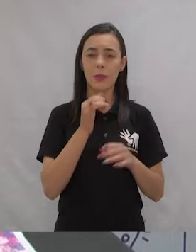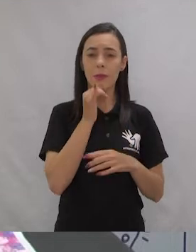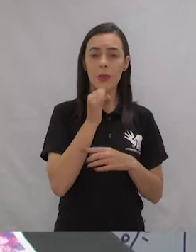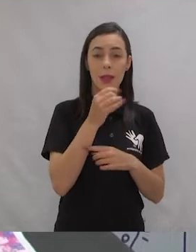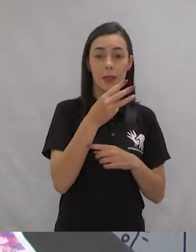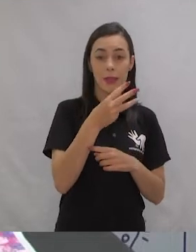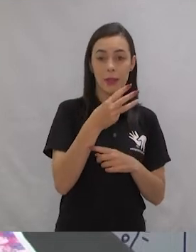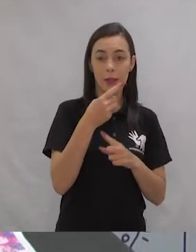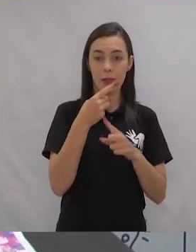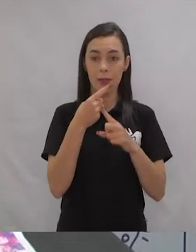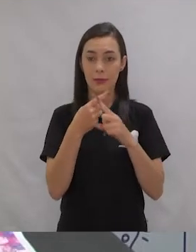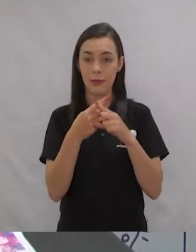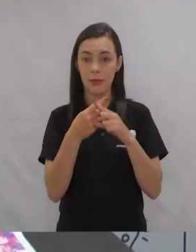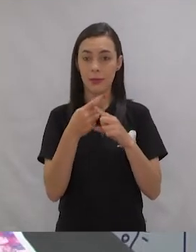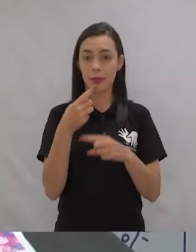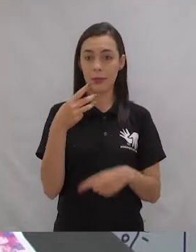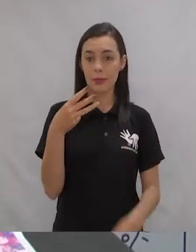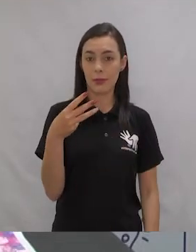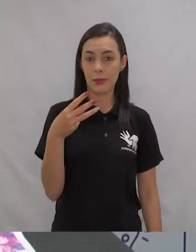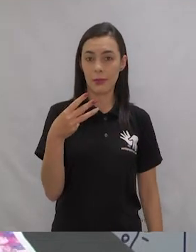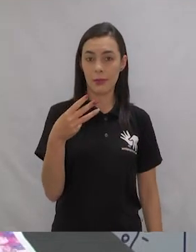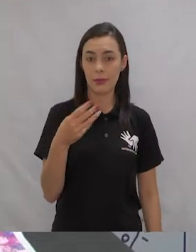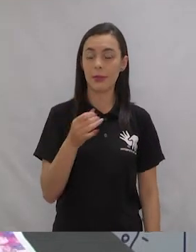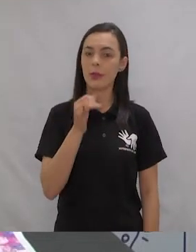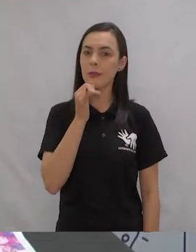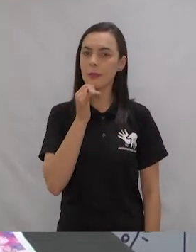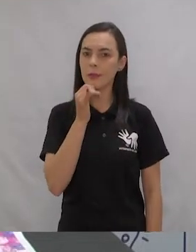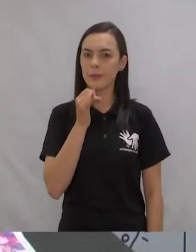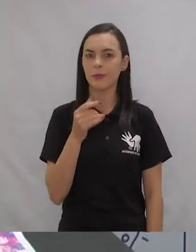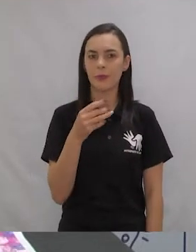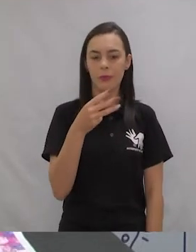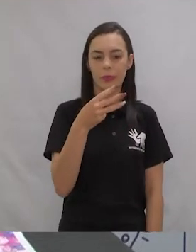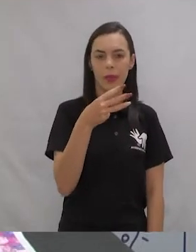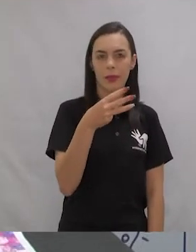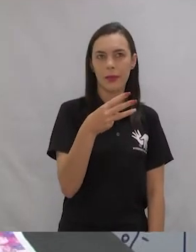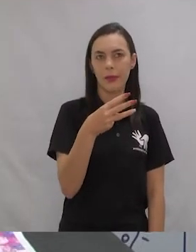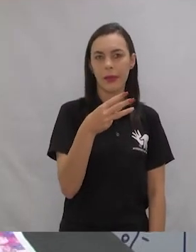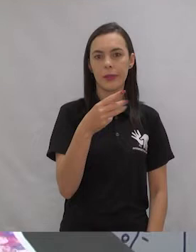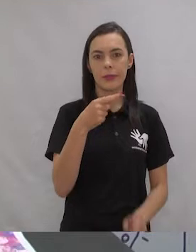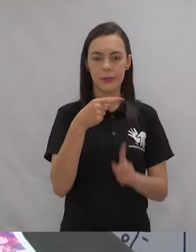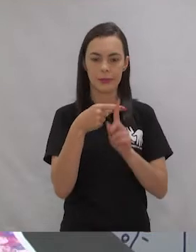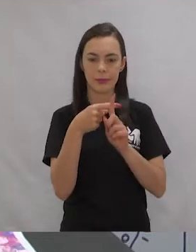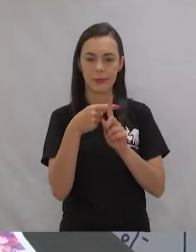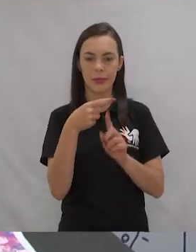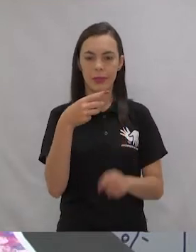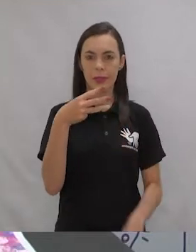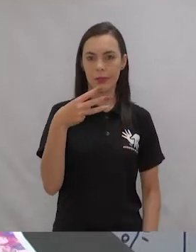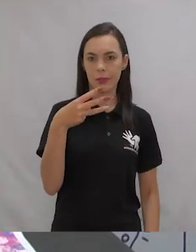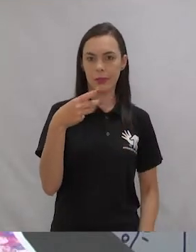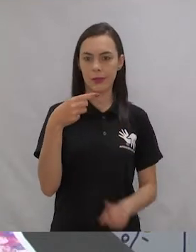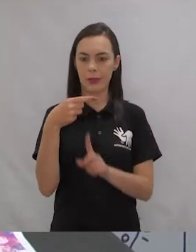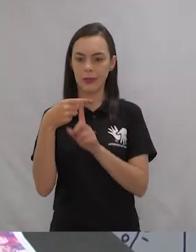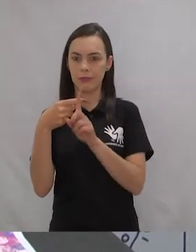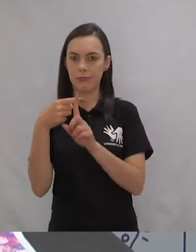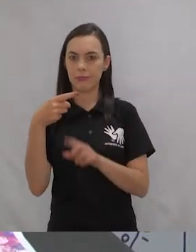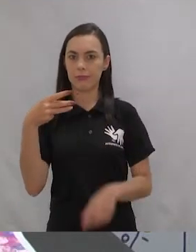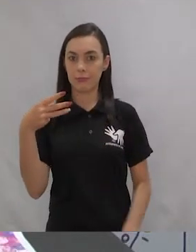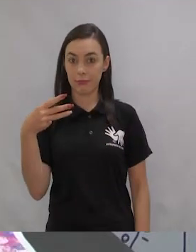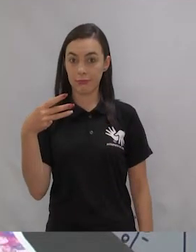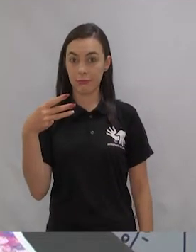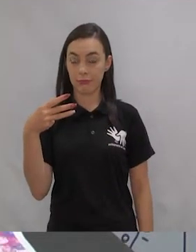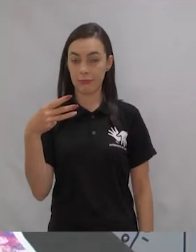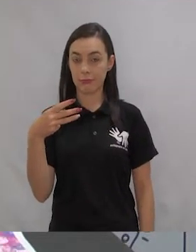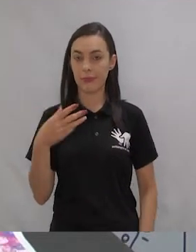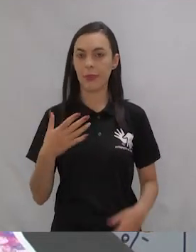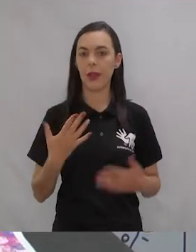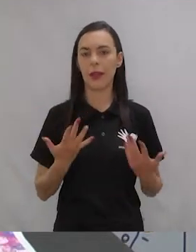3 vezes o número 3. Então, eu estou falando que eu tenho 3 mais 3 mais